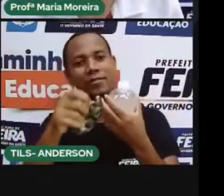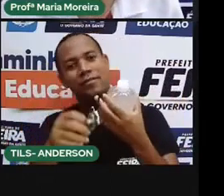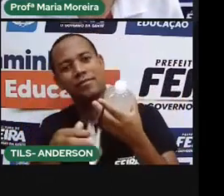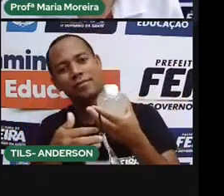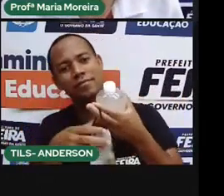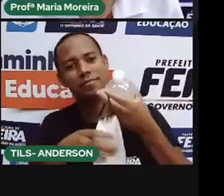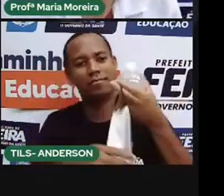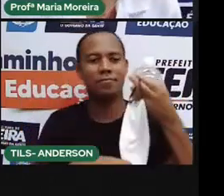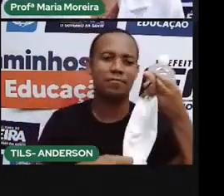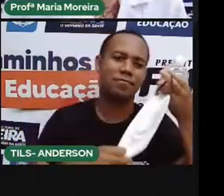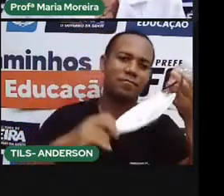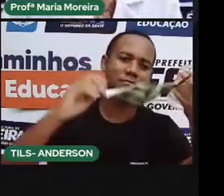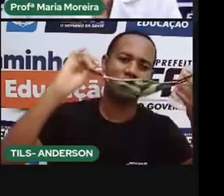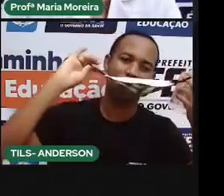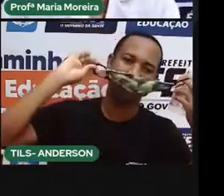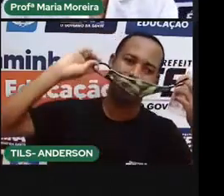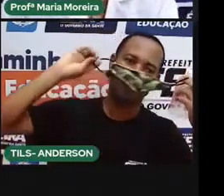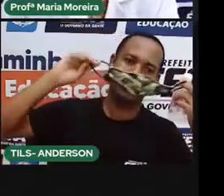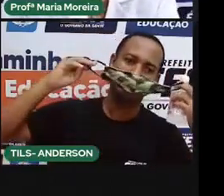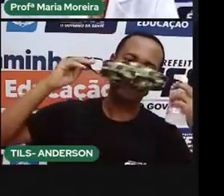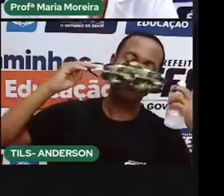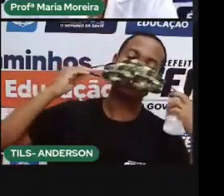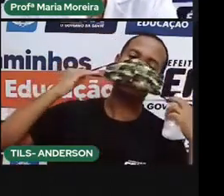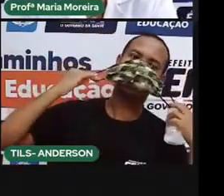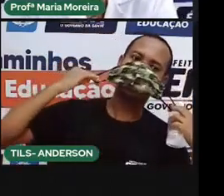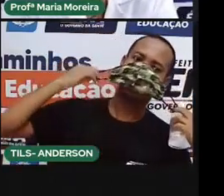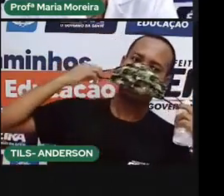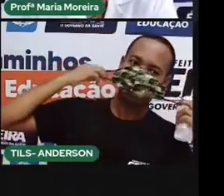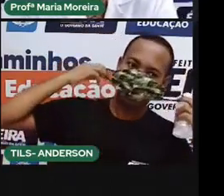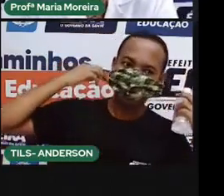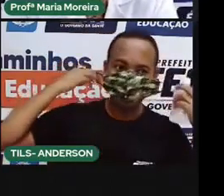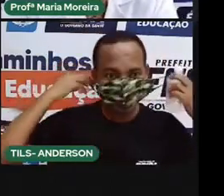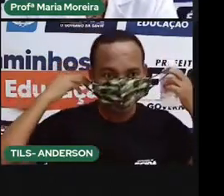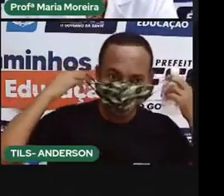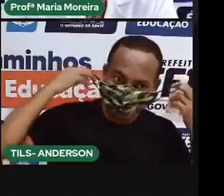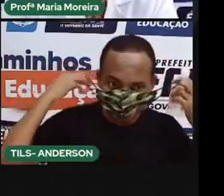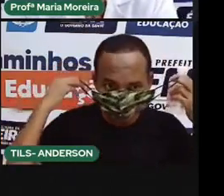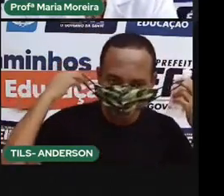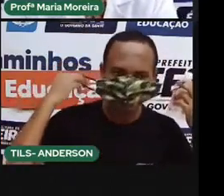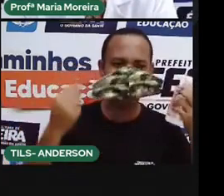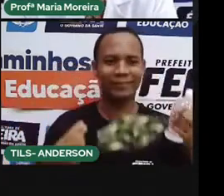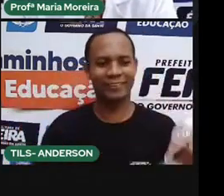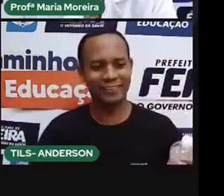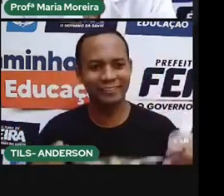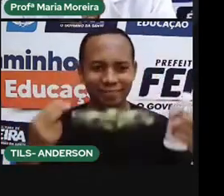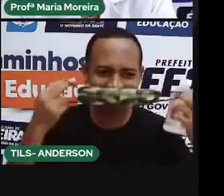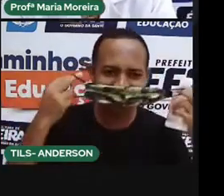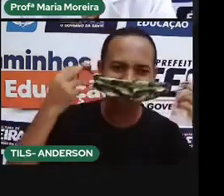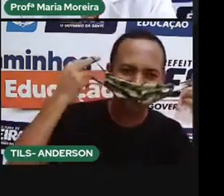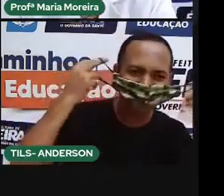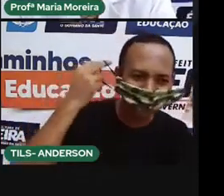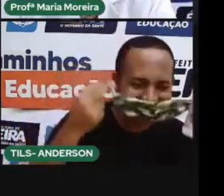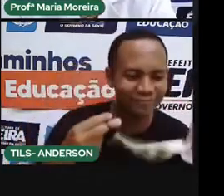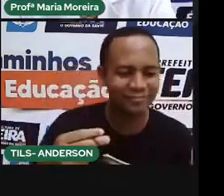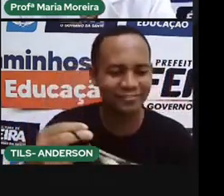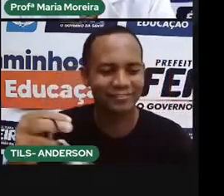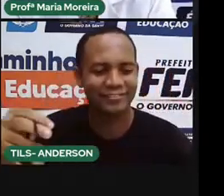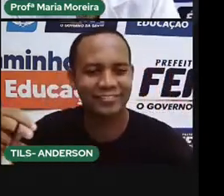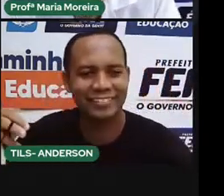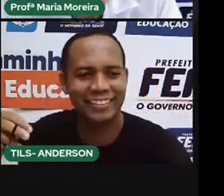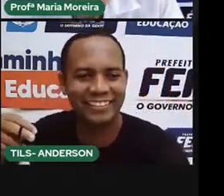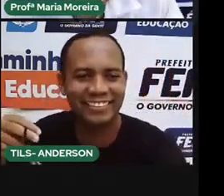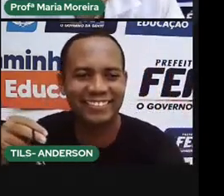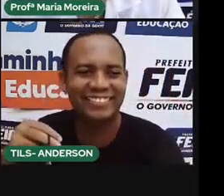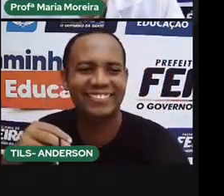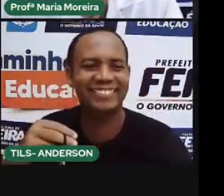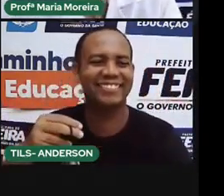Máscara, né? Um beijo para vocês, até a nossa próxima aula. Mas não estou ali botando a máscara que sobreviva,